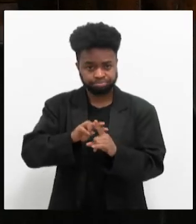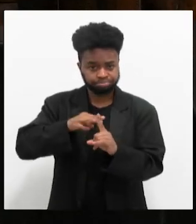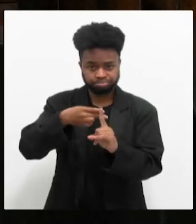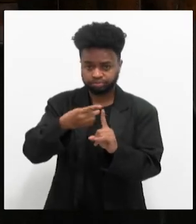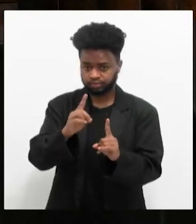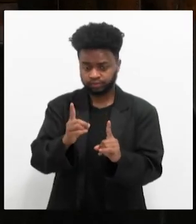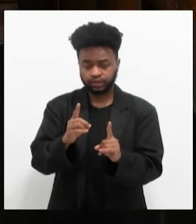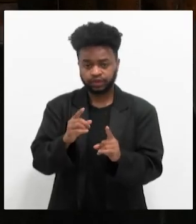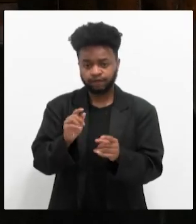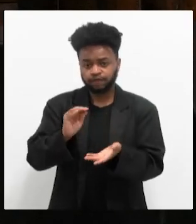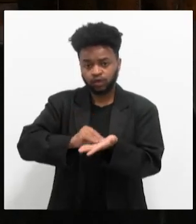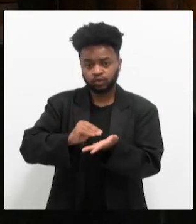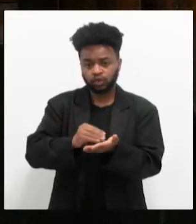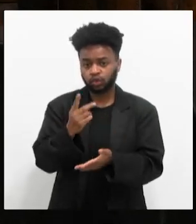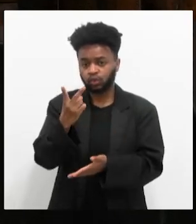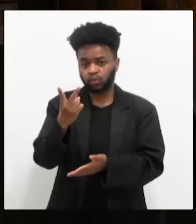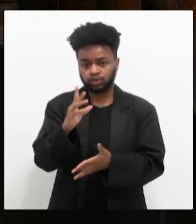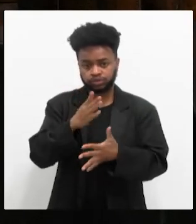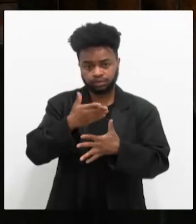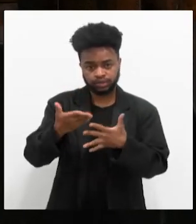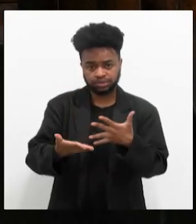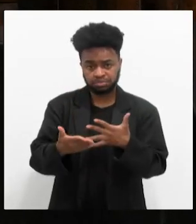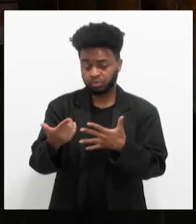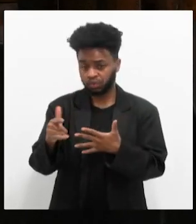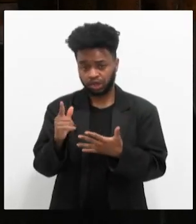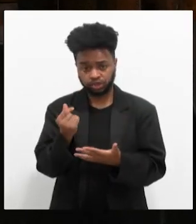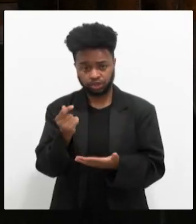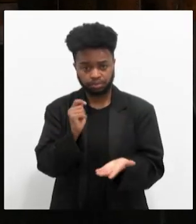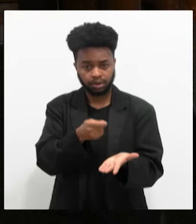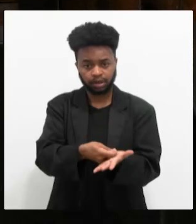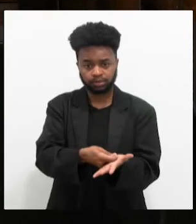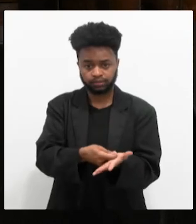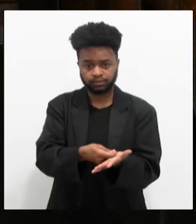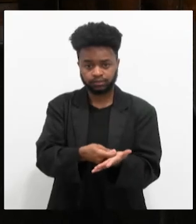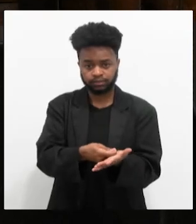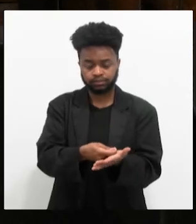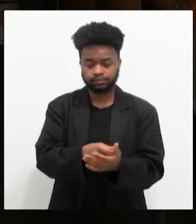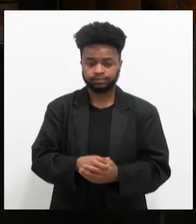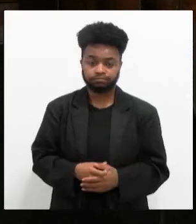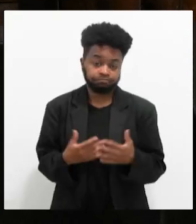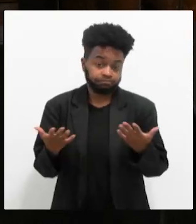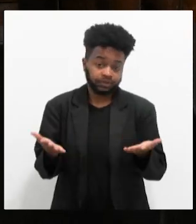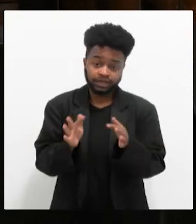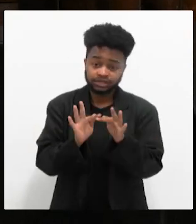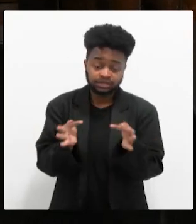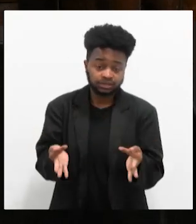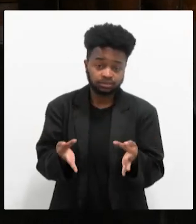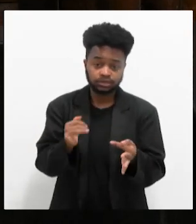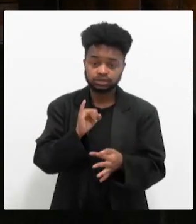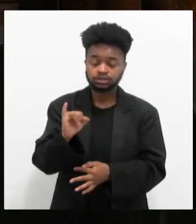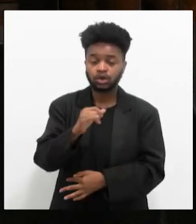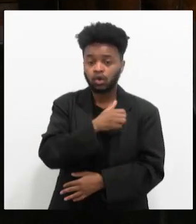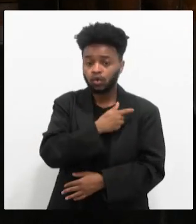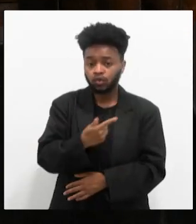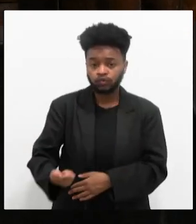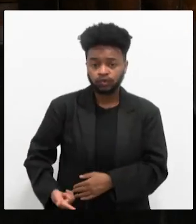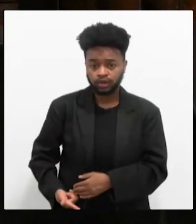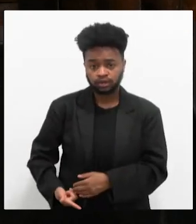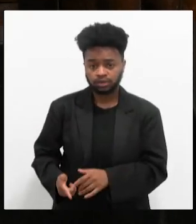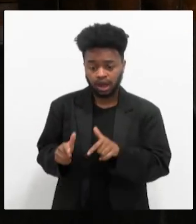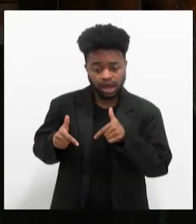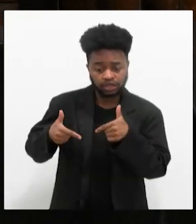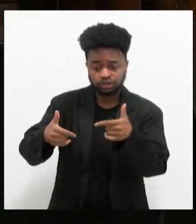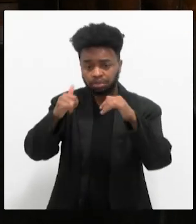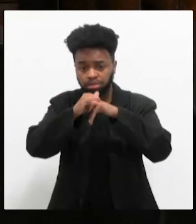devendo 2 parcelas, não tem. Ora, é só o governador botar a boca no